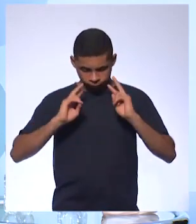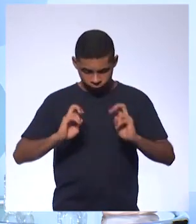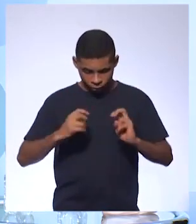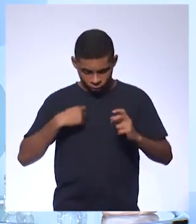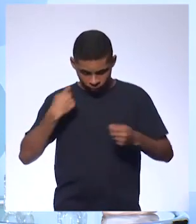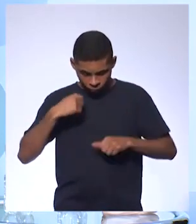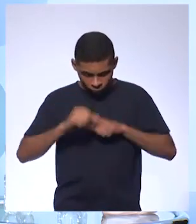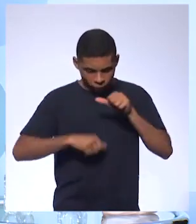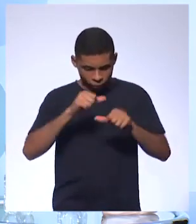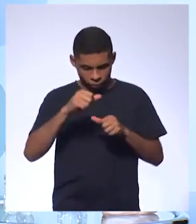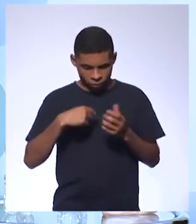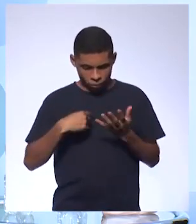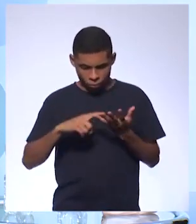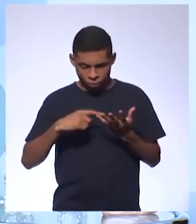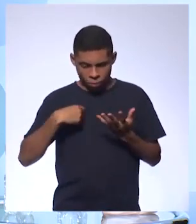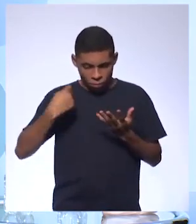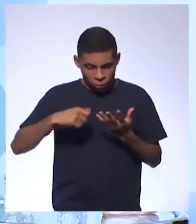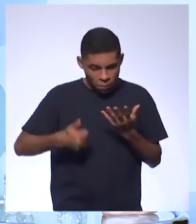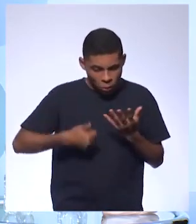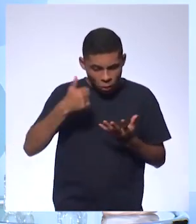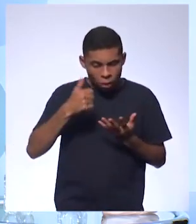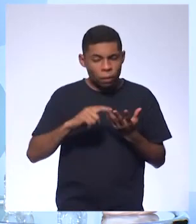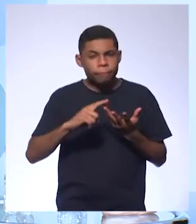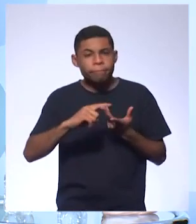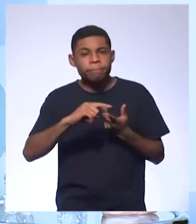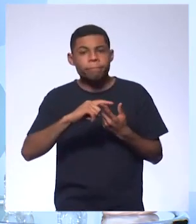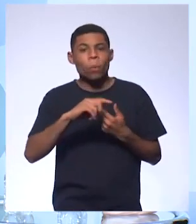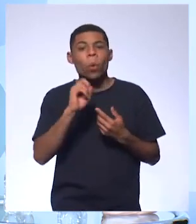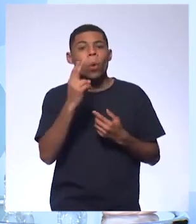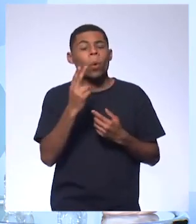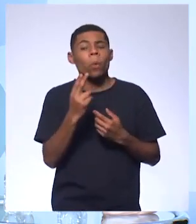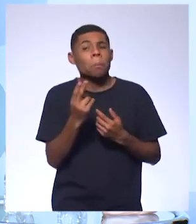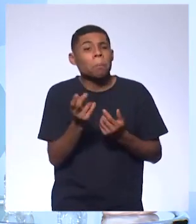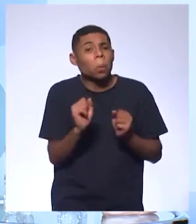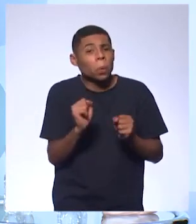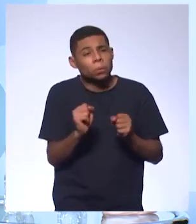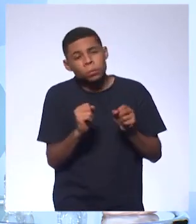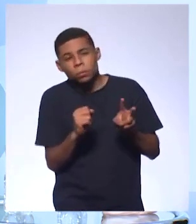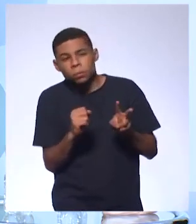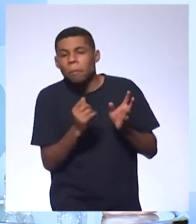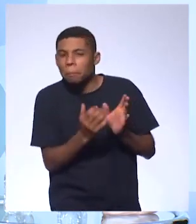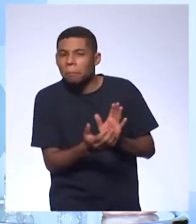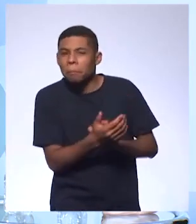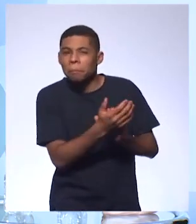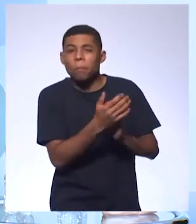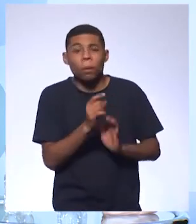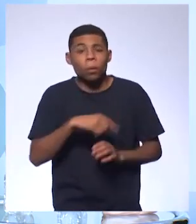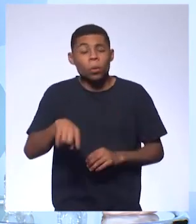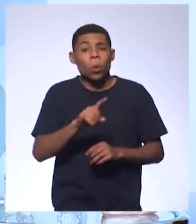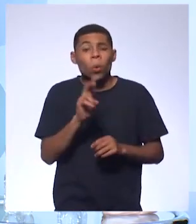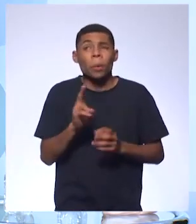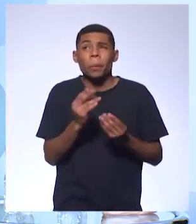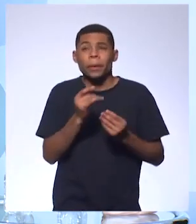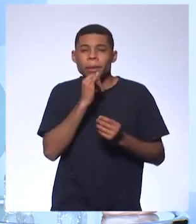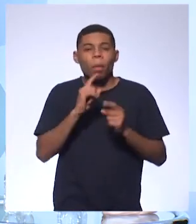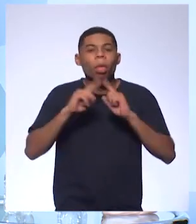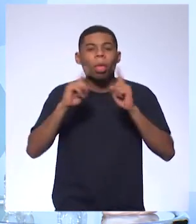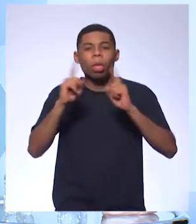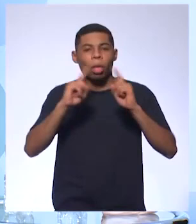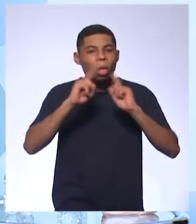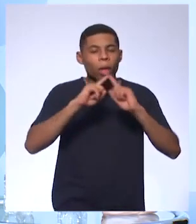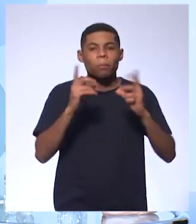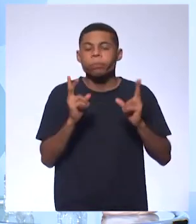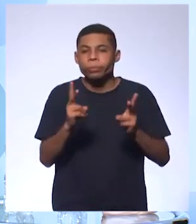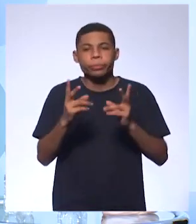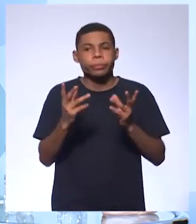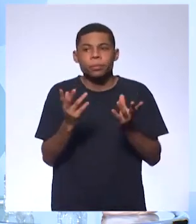que mudar, aonde ele tem que melhorar, ou mesmo elogiar. A gente percebe que a gente vive hoje num mundo de críticas